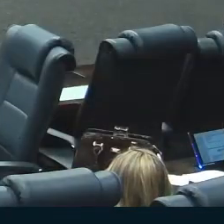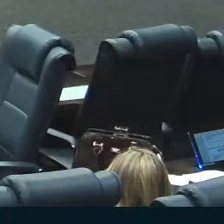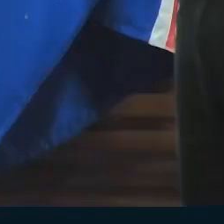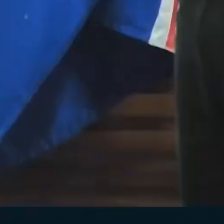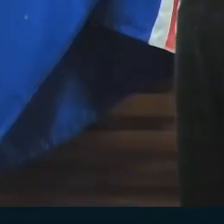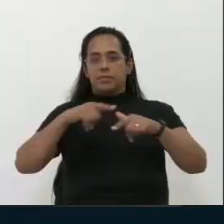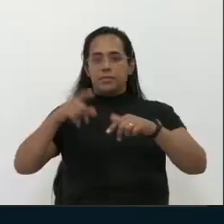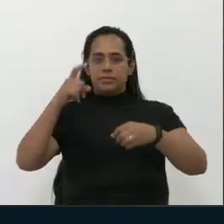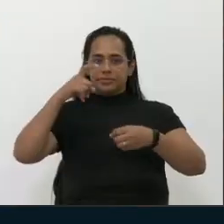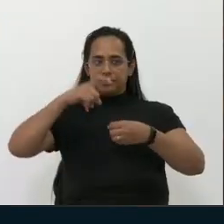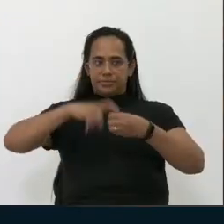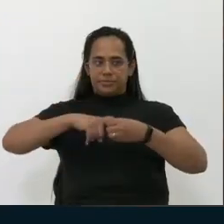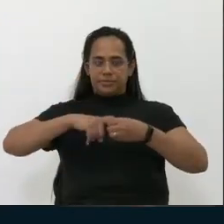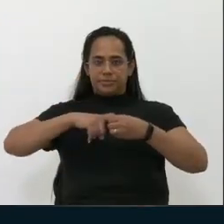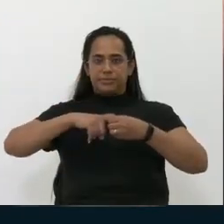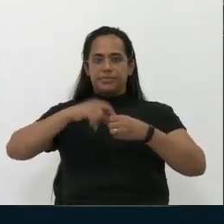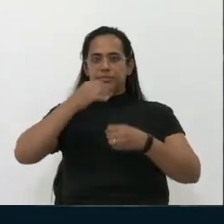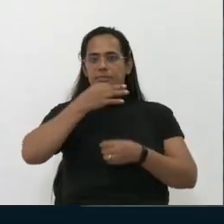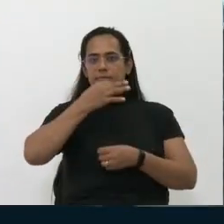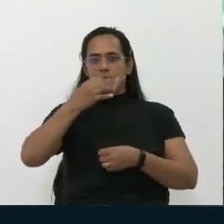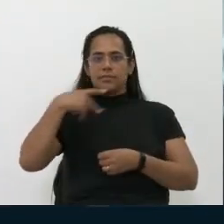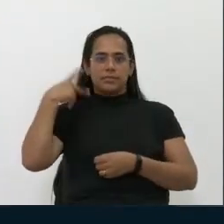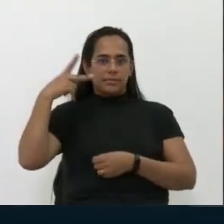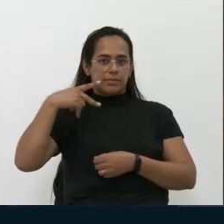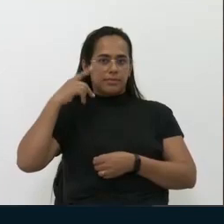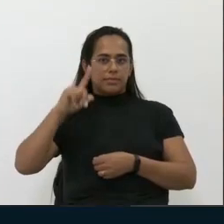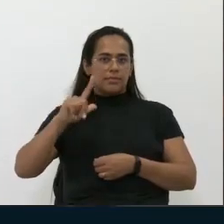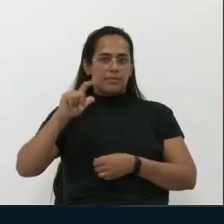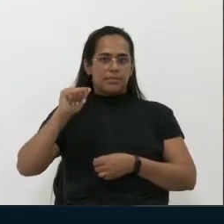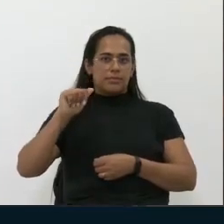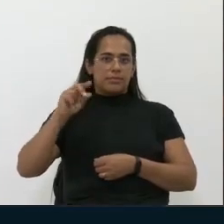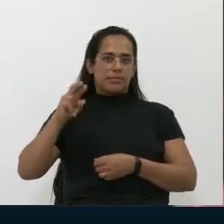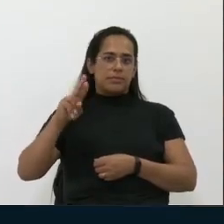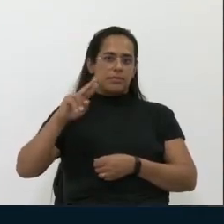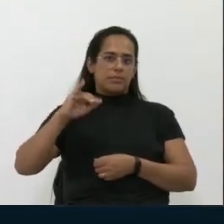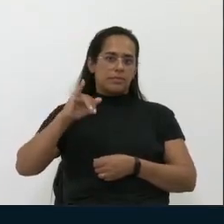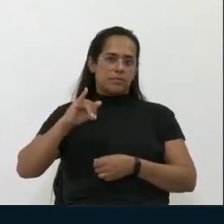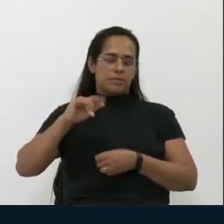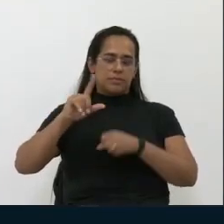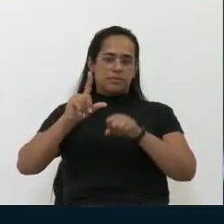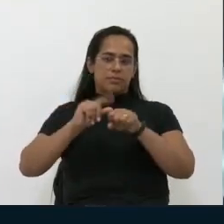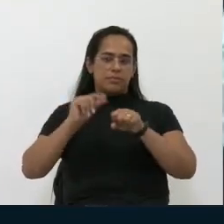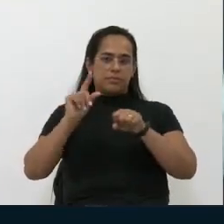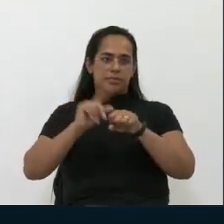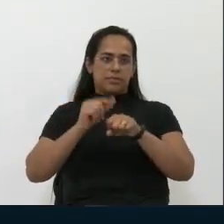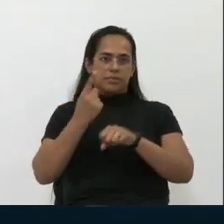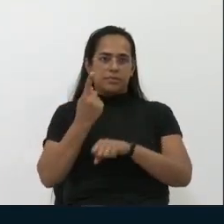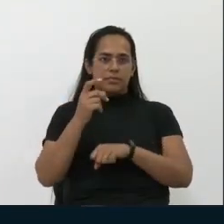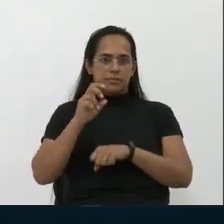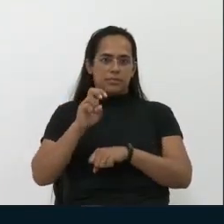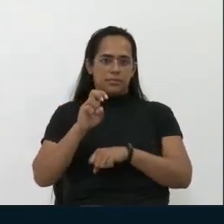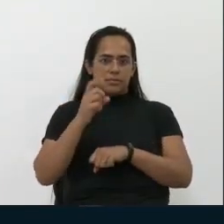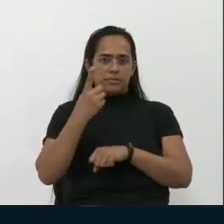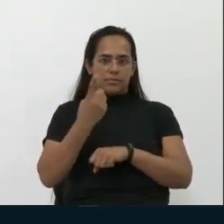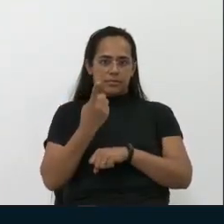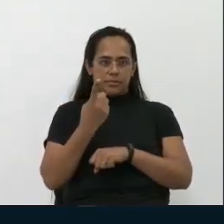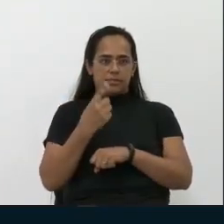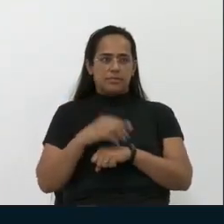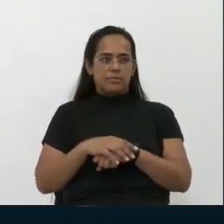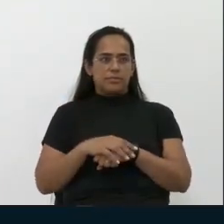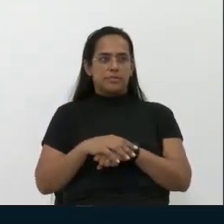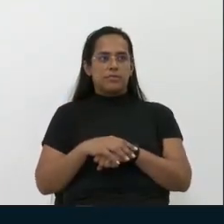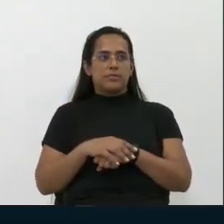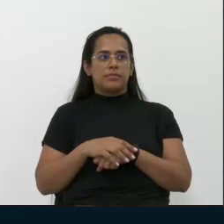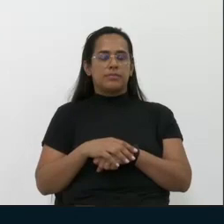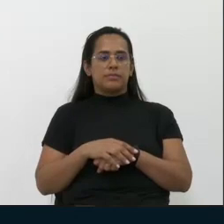Reaberto os trabalhos, com a palavra vereador Lauri, pelo artigo 151. Agora sim, vereador. Não tem mais ninguém aqui atrás. Quer